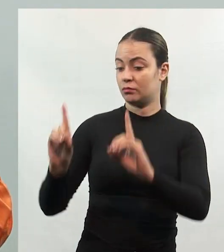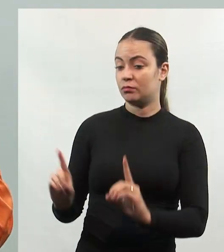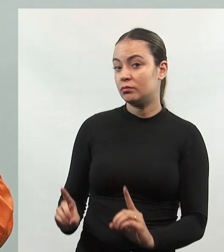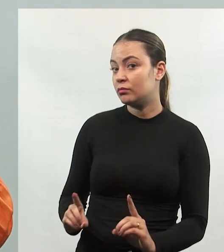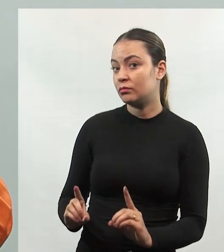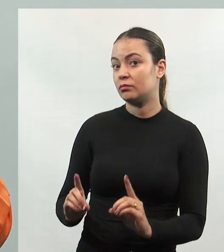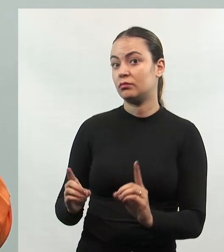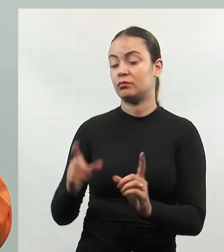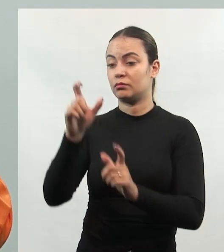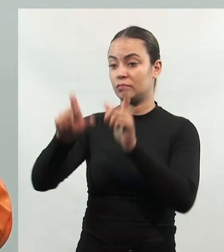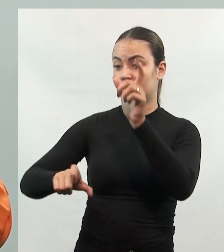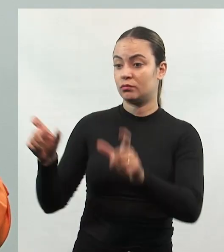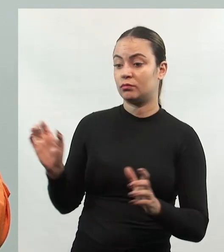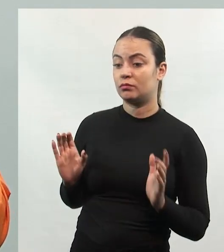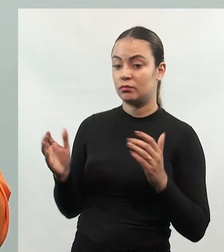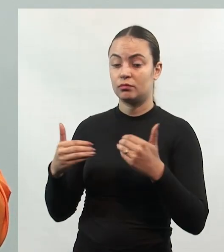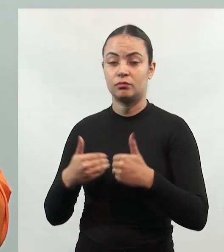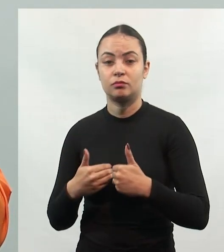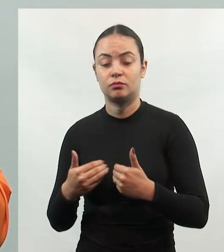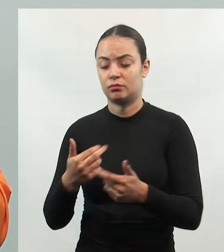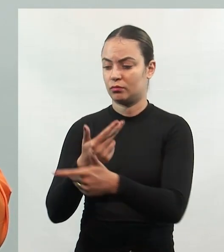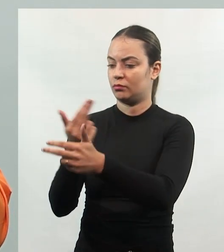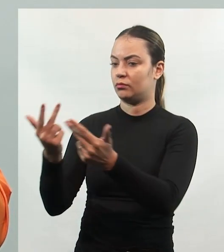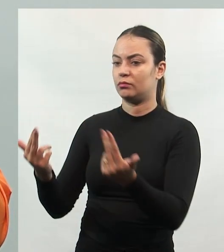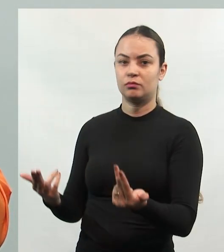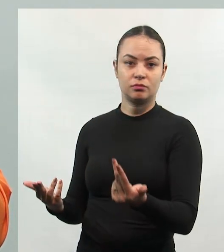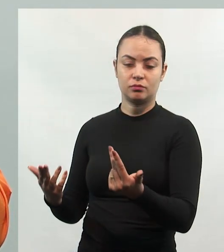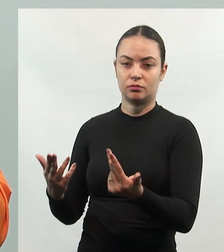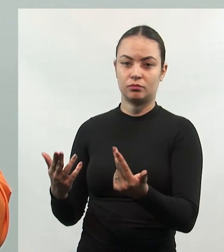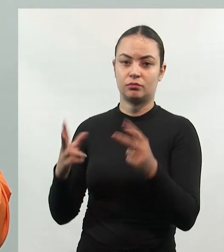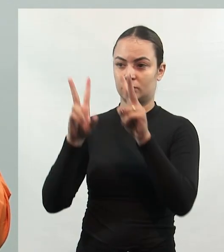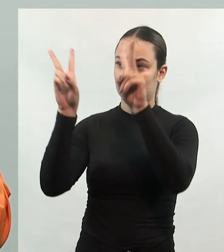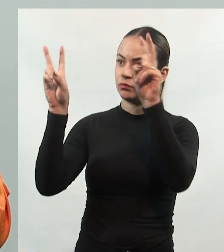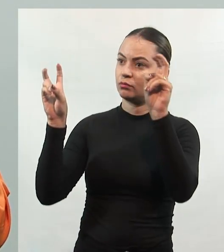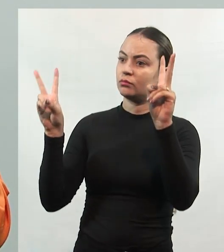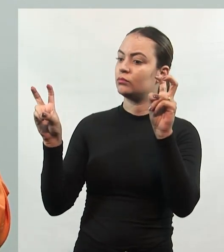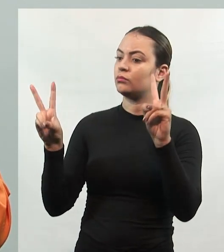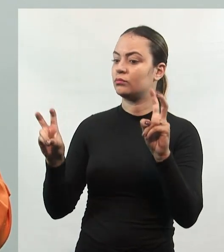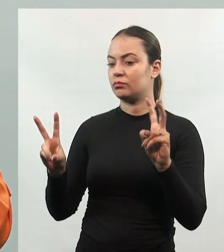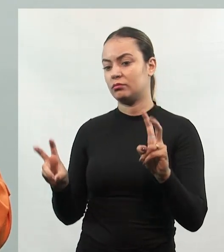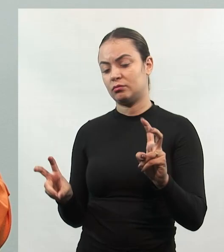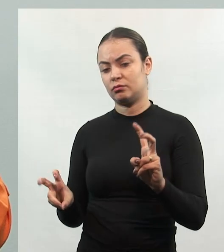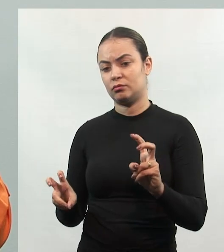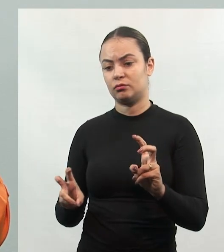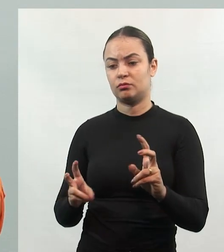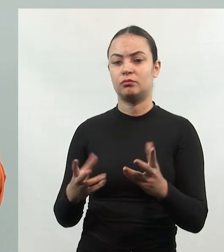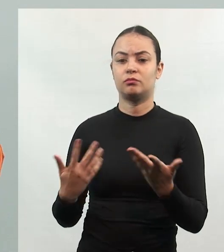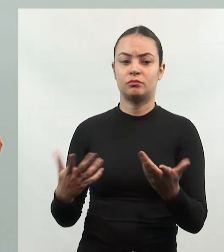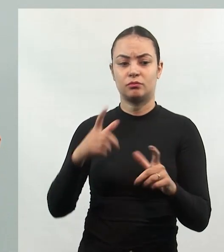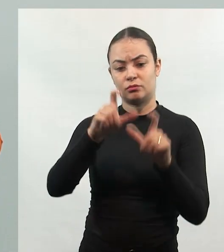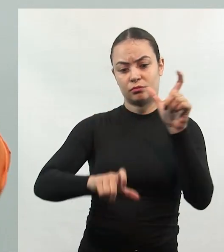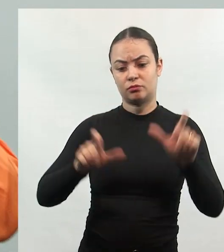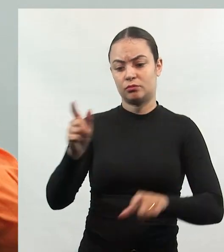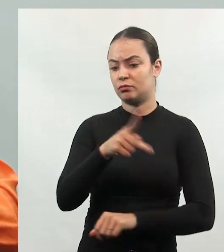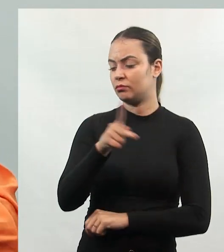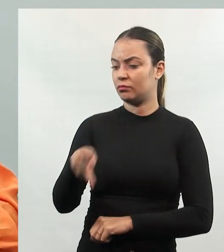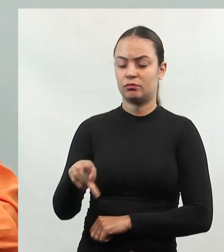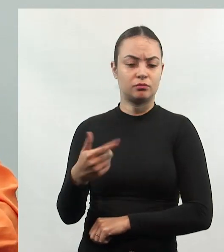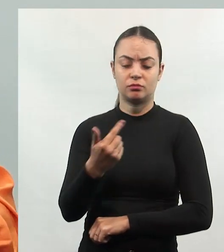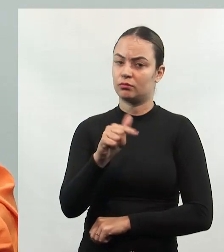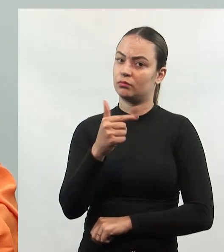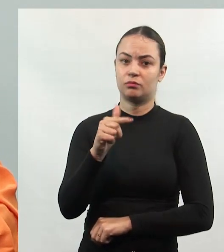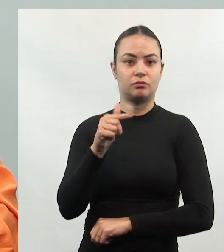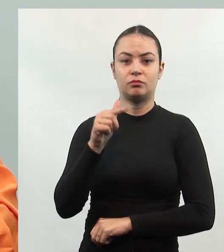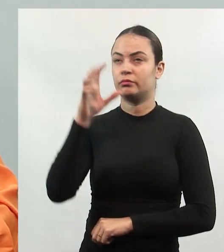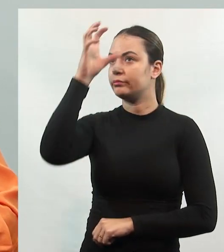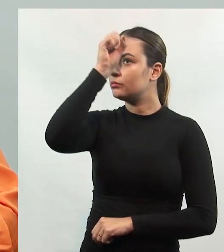fundamental, no ensino médio, na EJA? Então, acho que a gente precisa refletir um pouco disso, porque muitas vezes